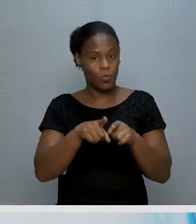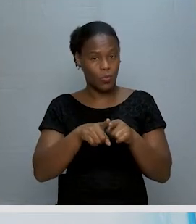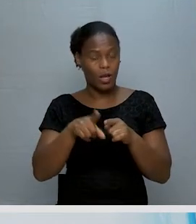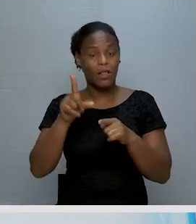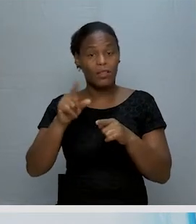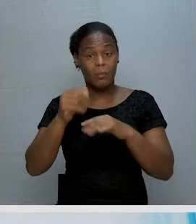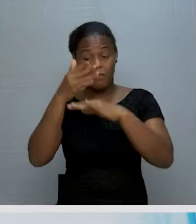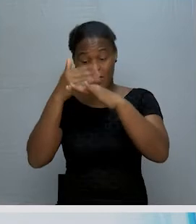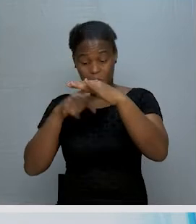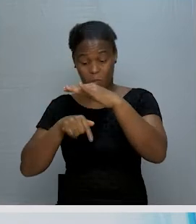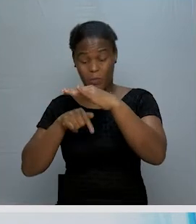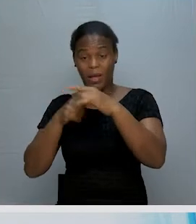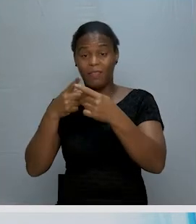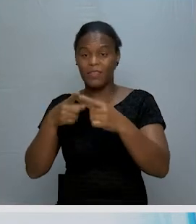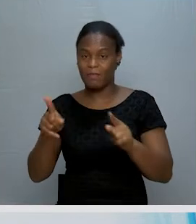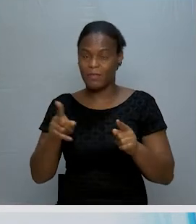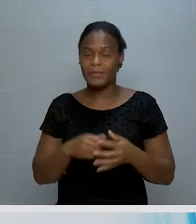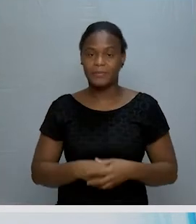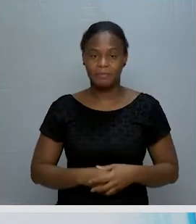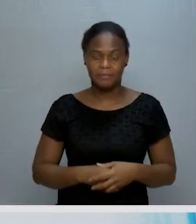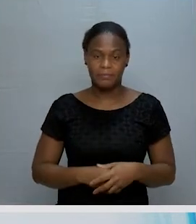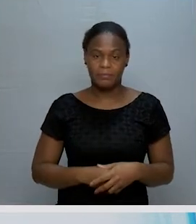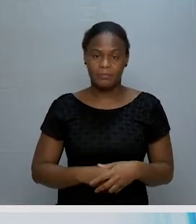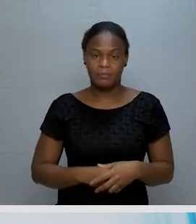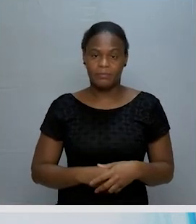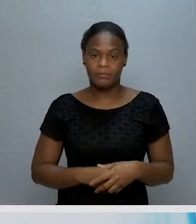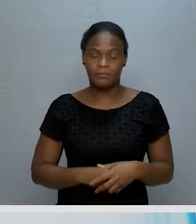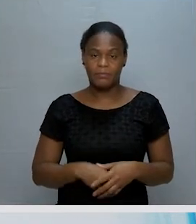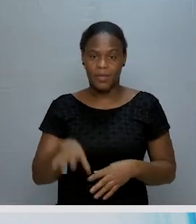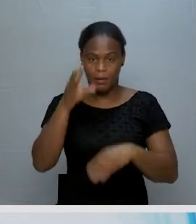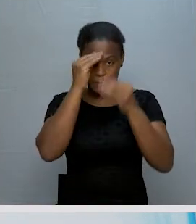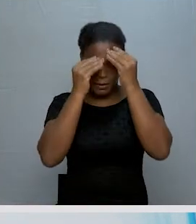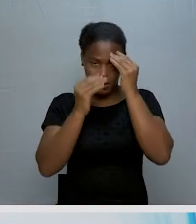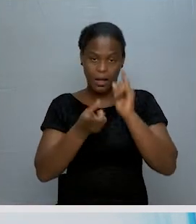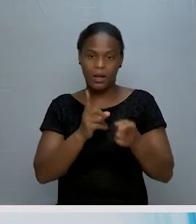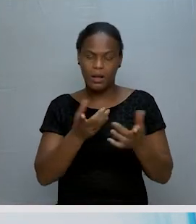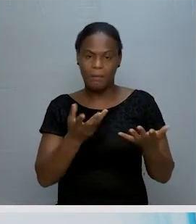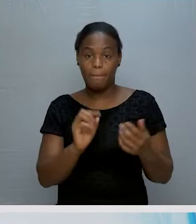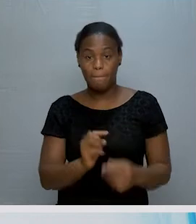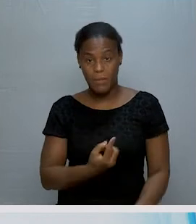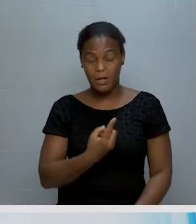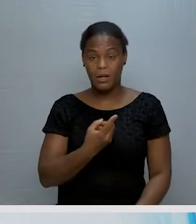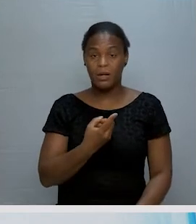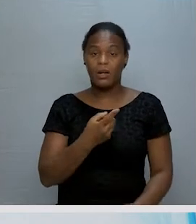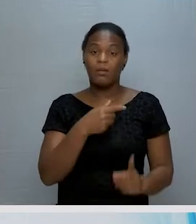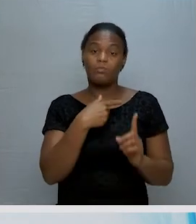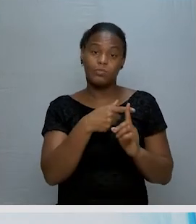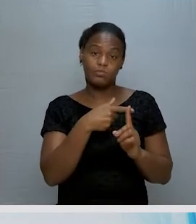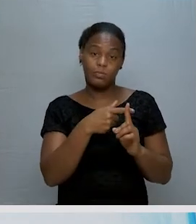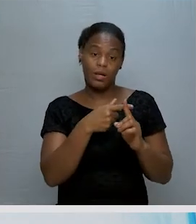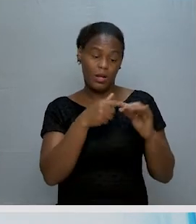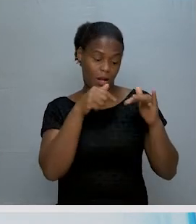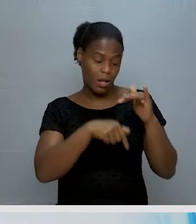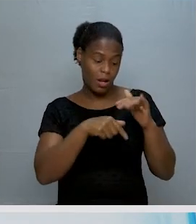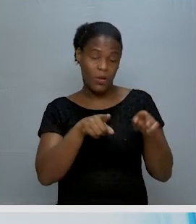denominadores iguais e com denominadores diferentes. Aprendemos que, para somar